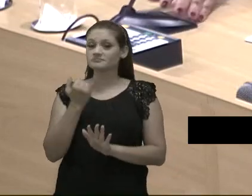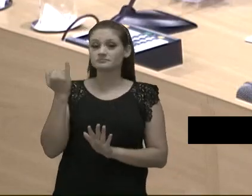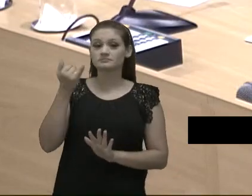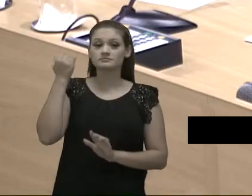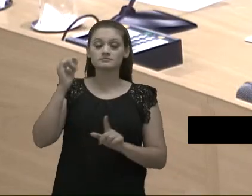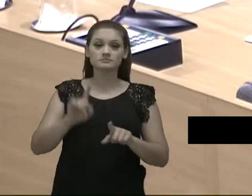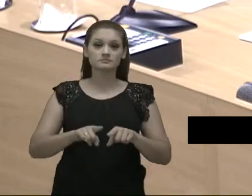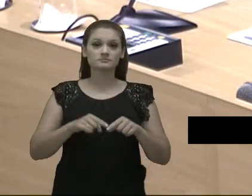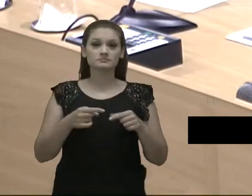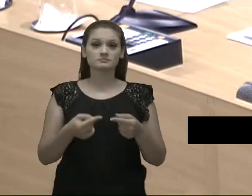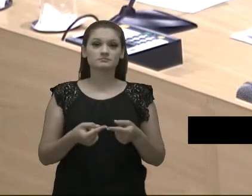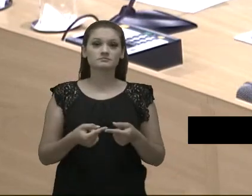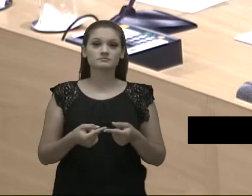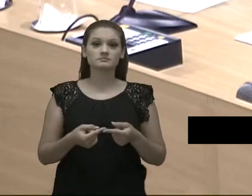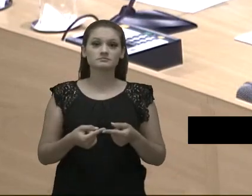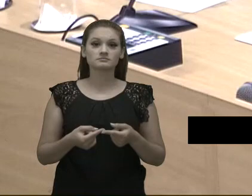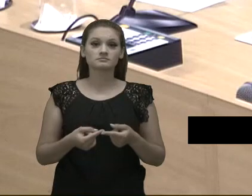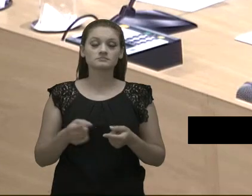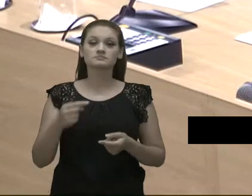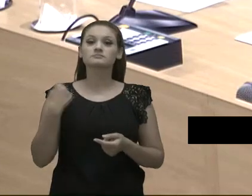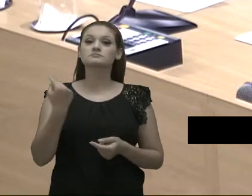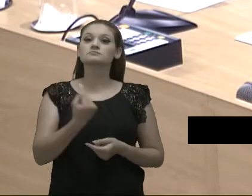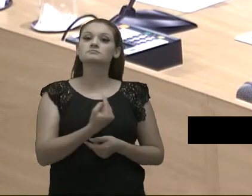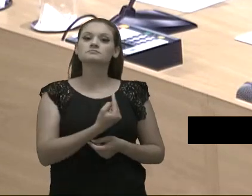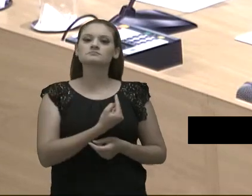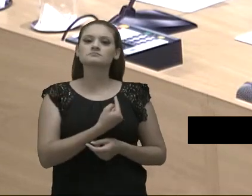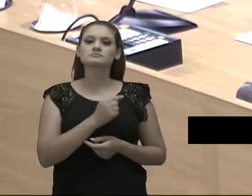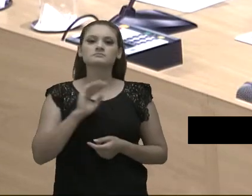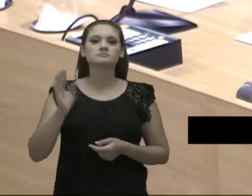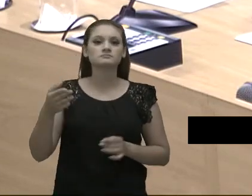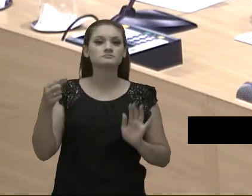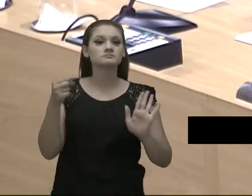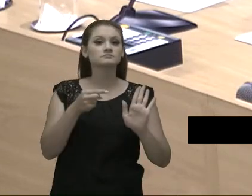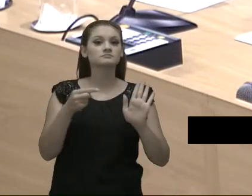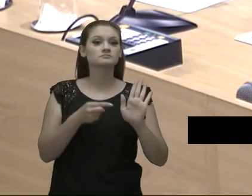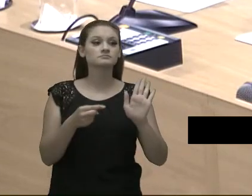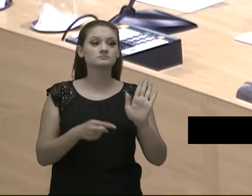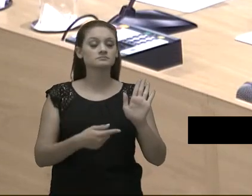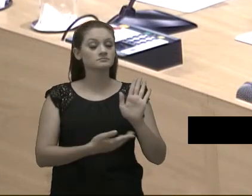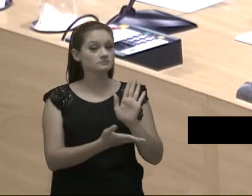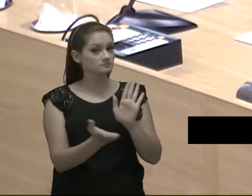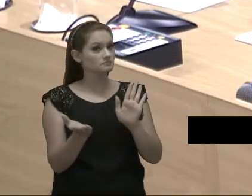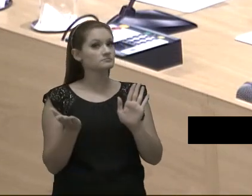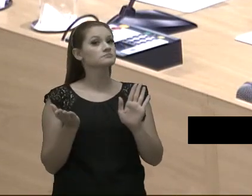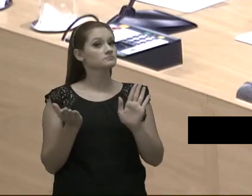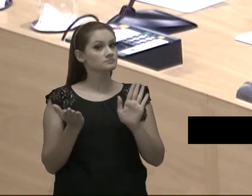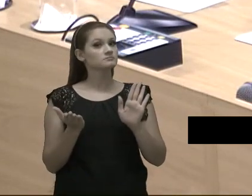Mas os nossos motivos eu já pontuei aqui para vocês, né?